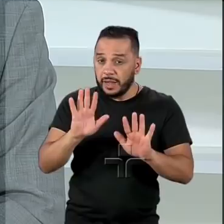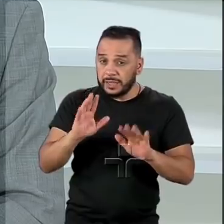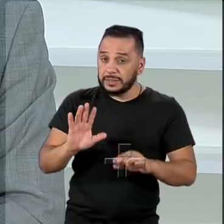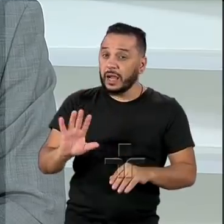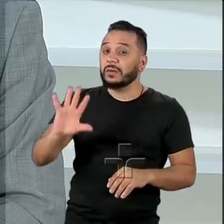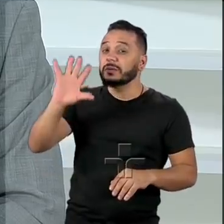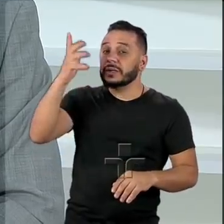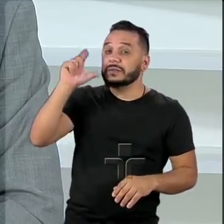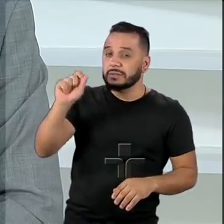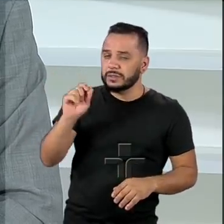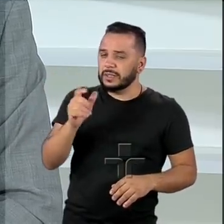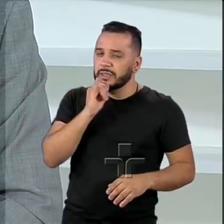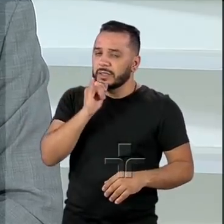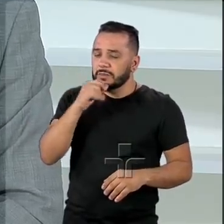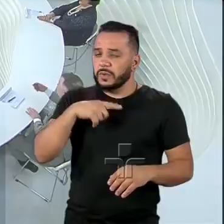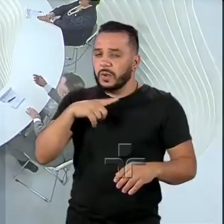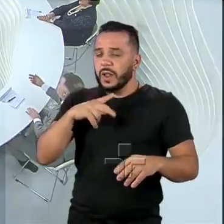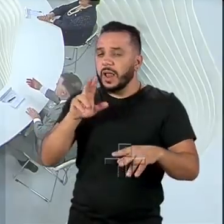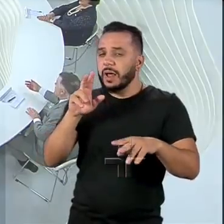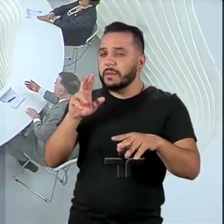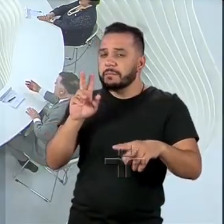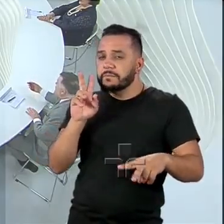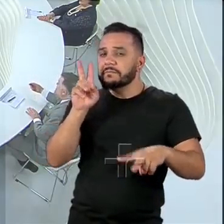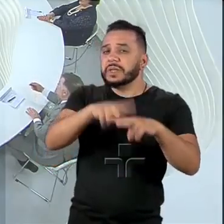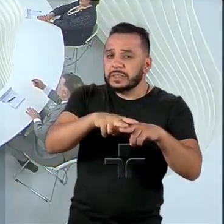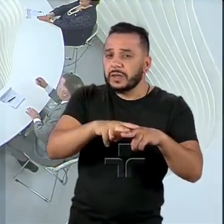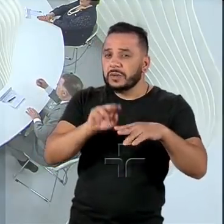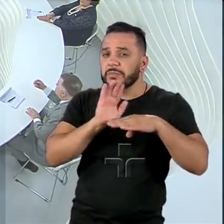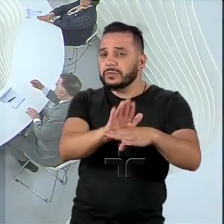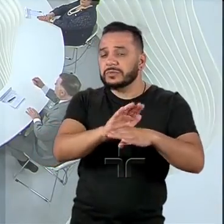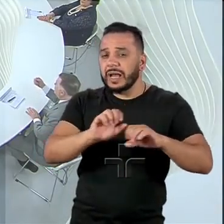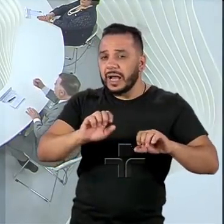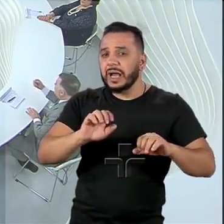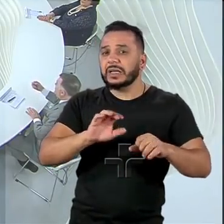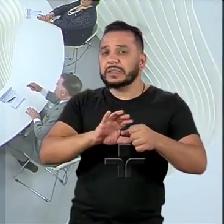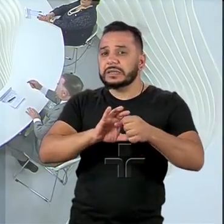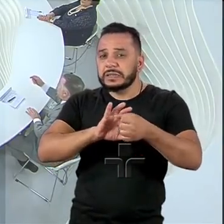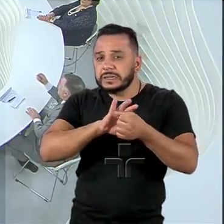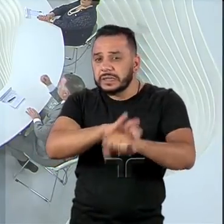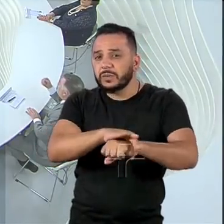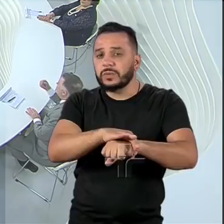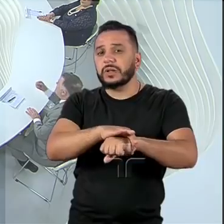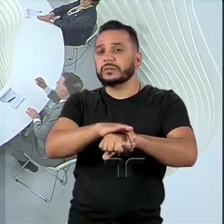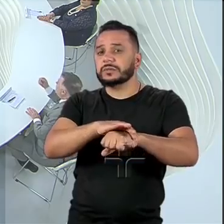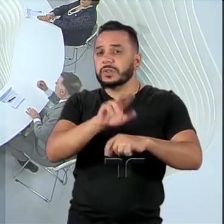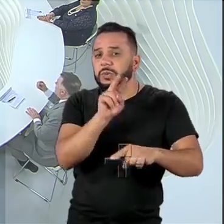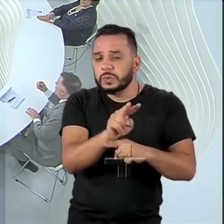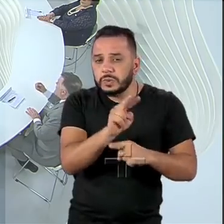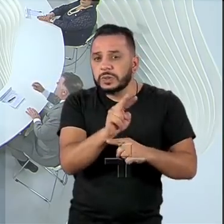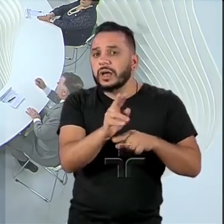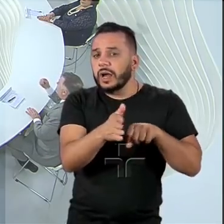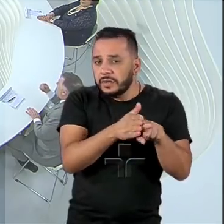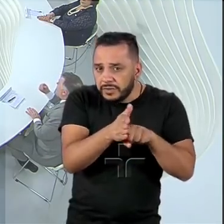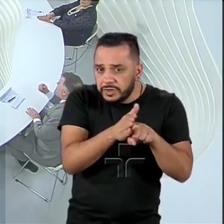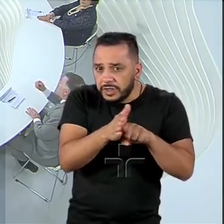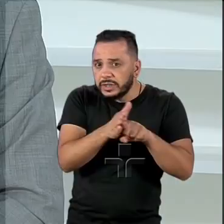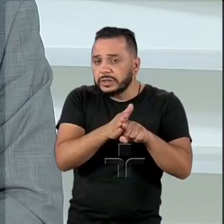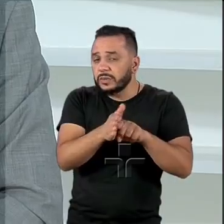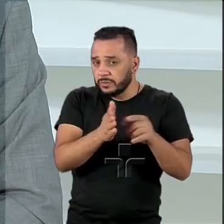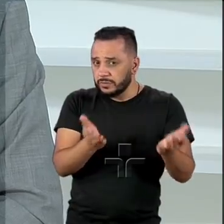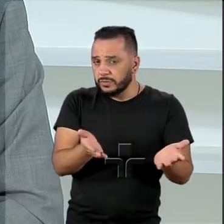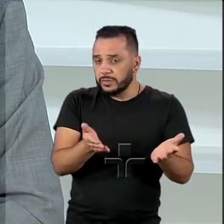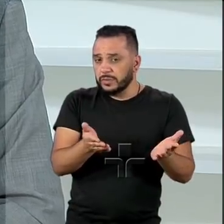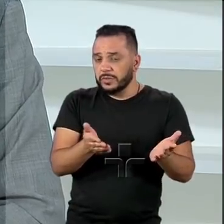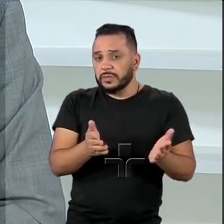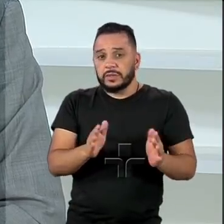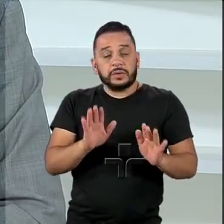para efeito de dar segurança ao processo ou segurança pública. É uma prisão antecipada para iniciar uma pena que